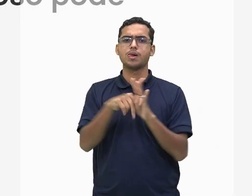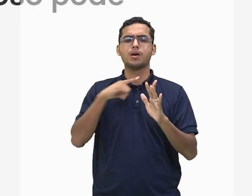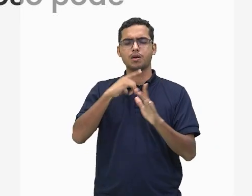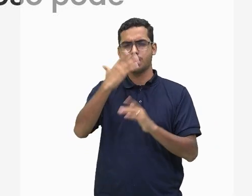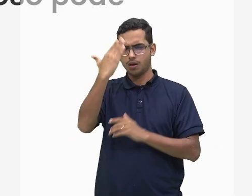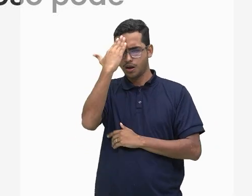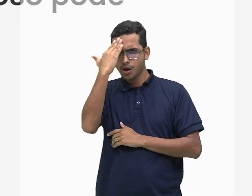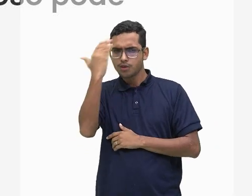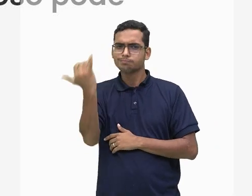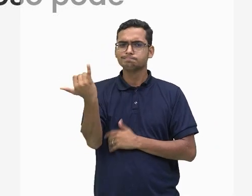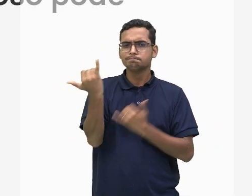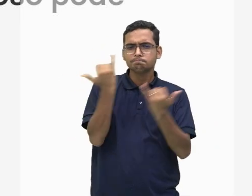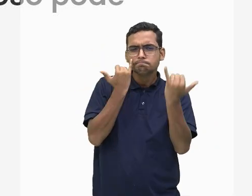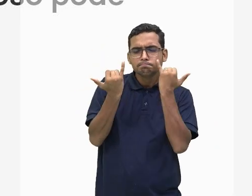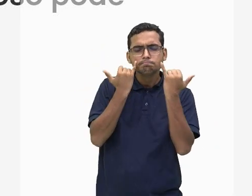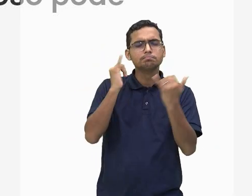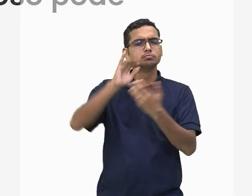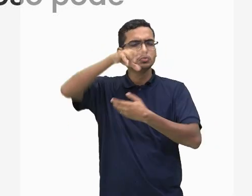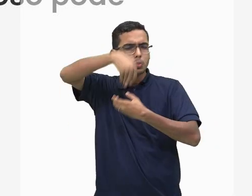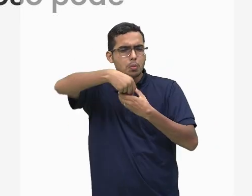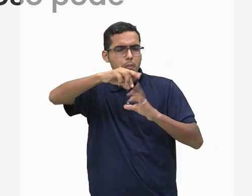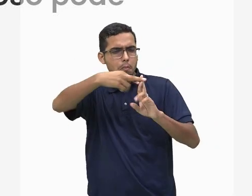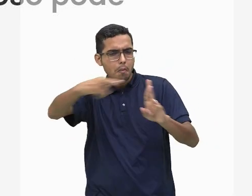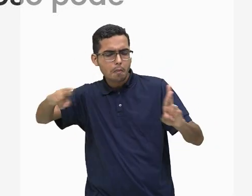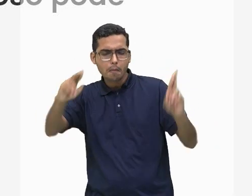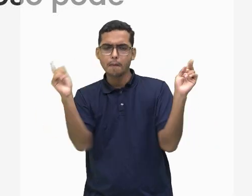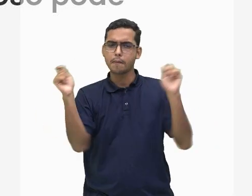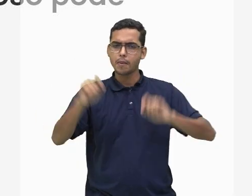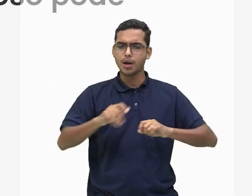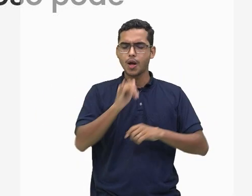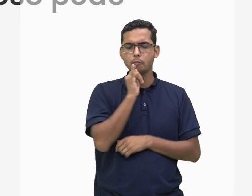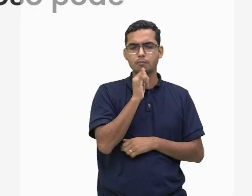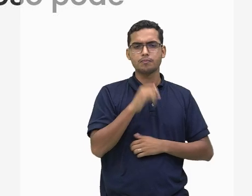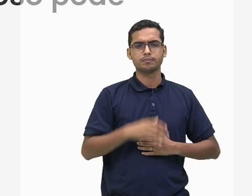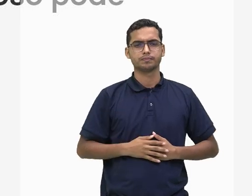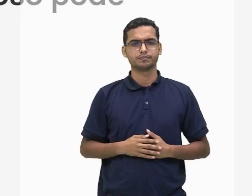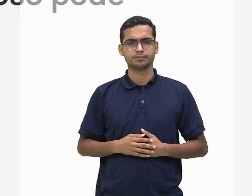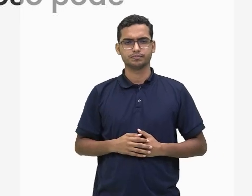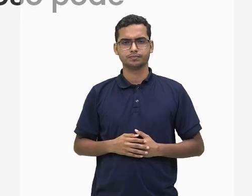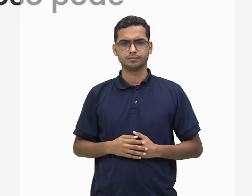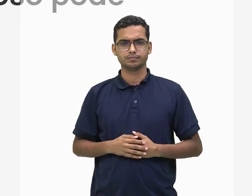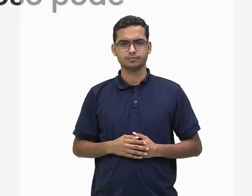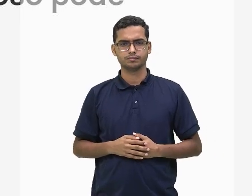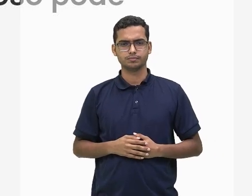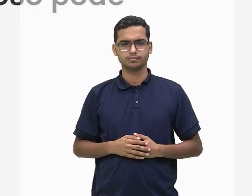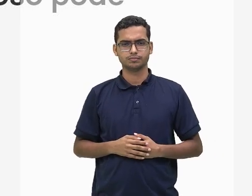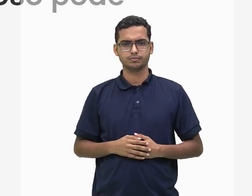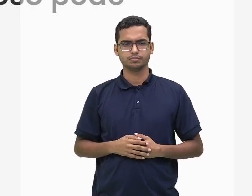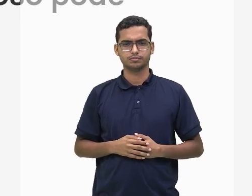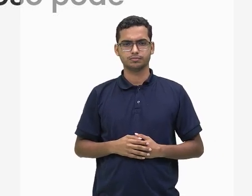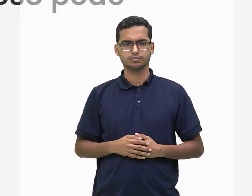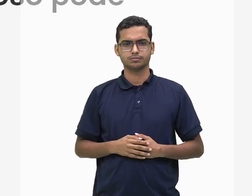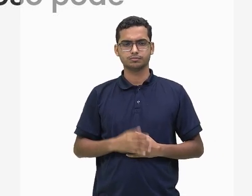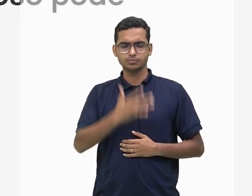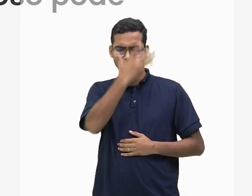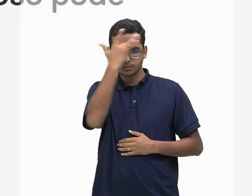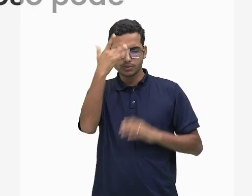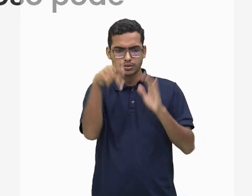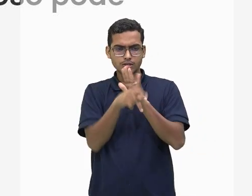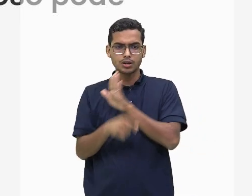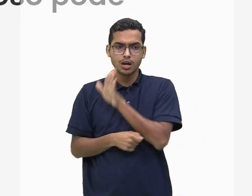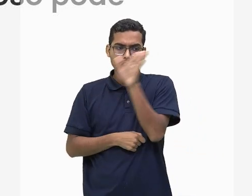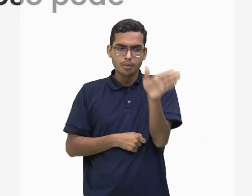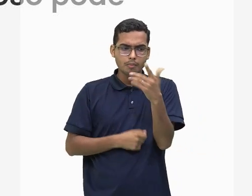levar pessoas a uma determinada religião e pode acontecer de desabraçarem contravalores. Pode acontecer